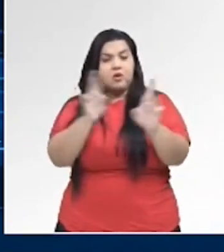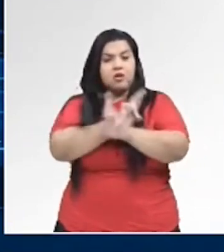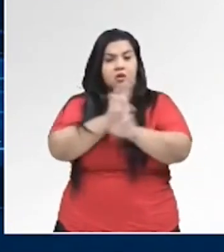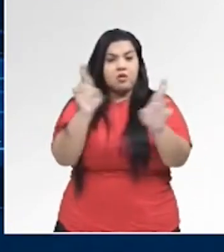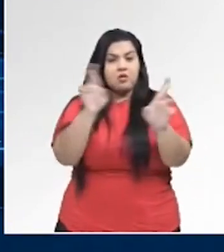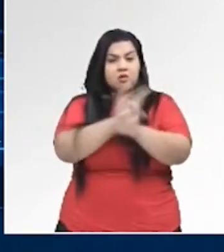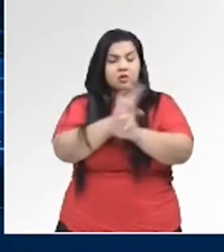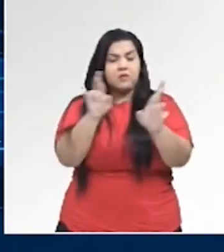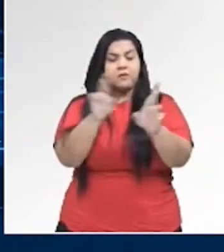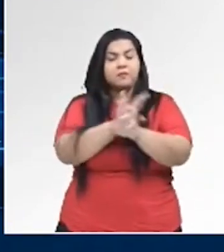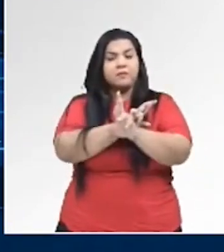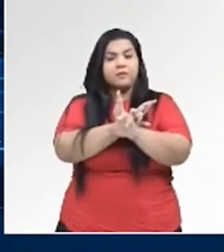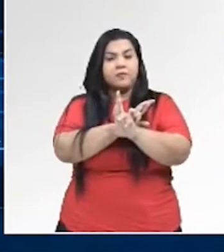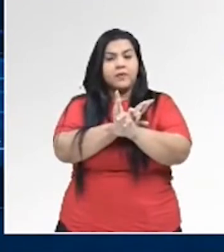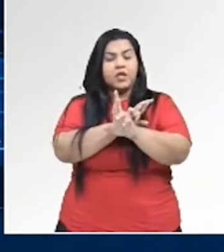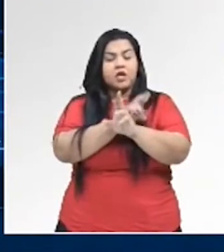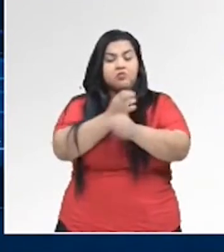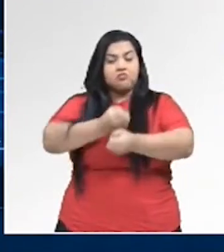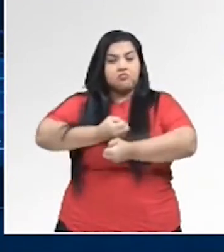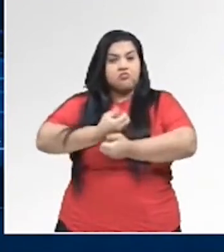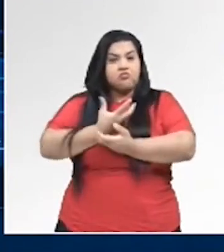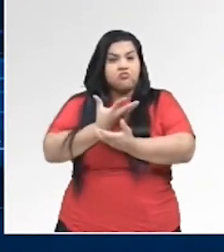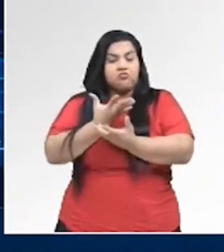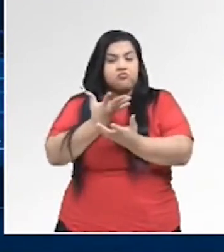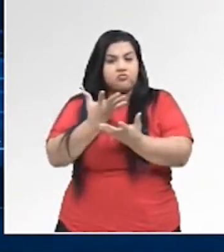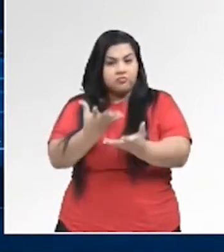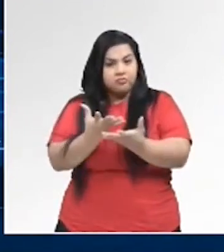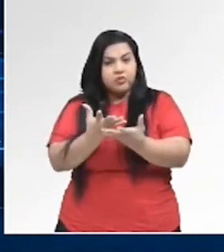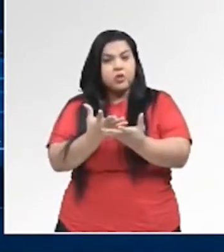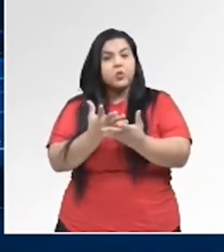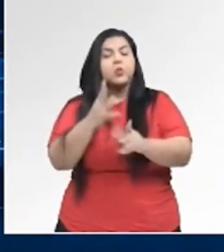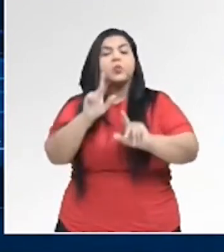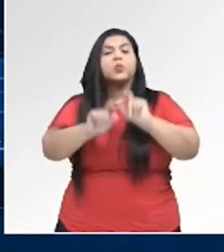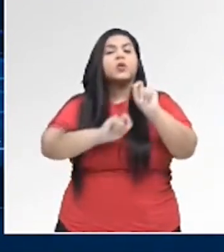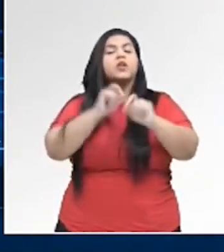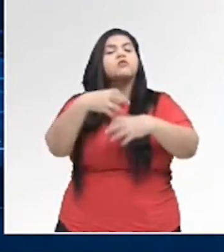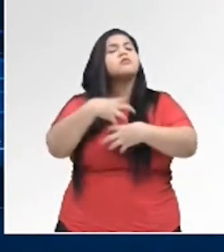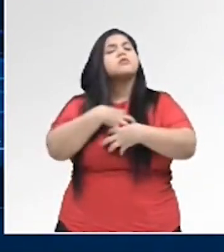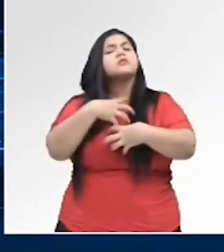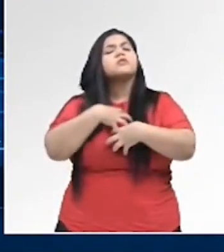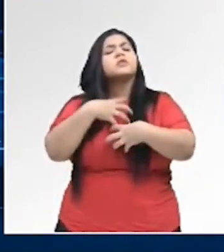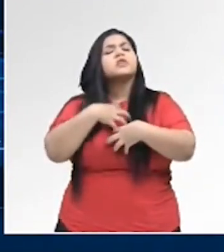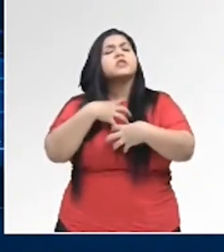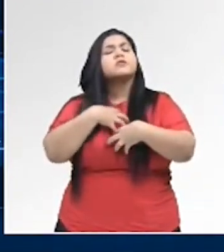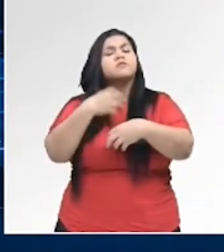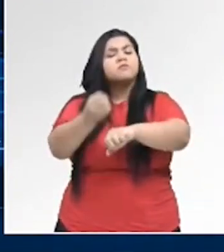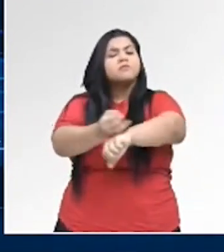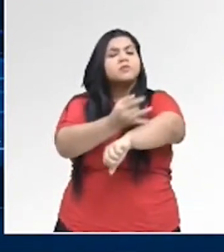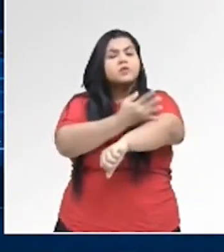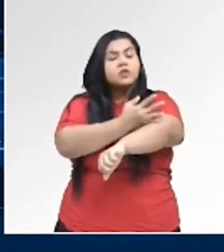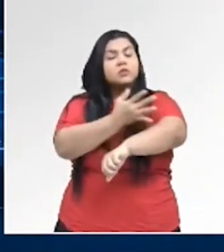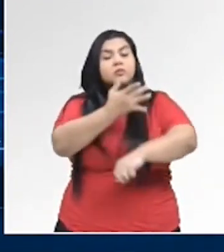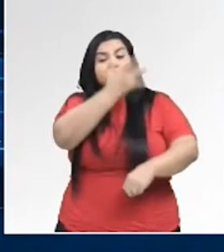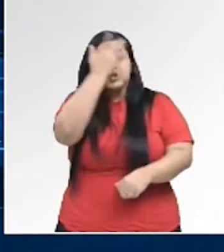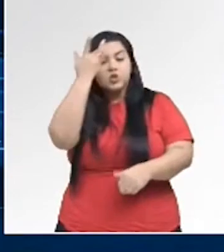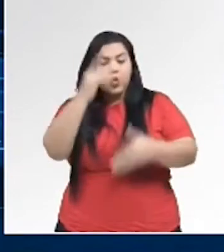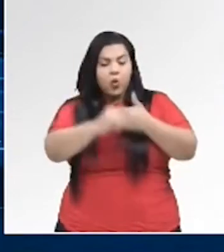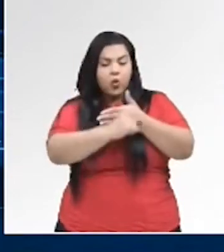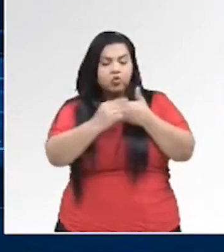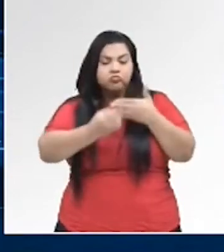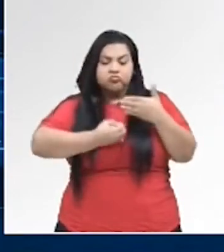relação à expressão, né, aquilo sentimental, emocional que o autor também